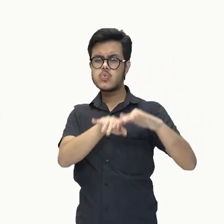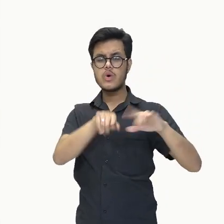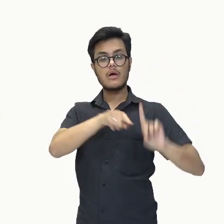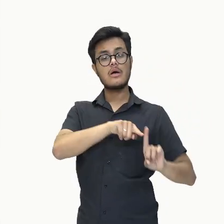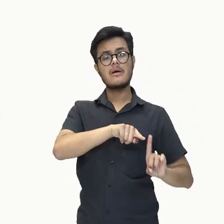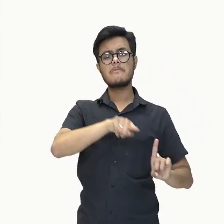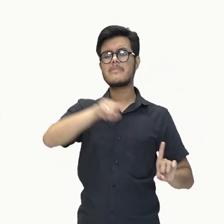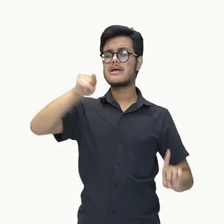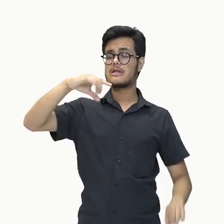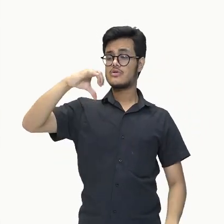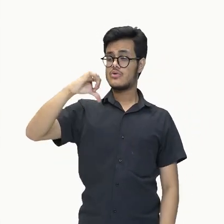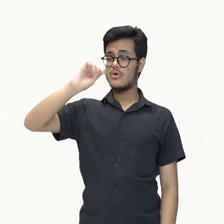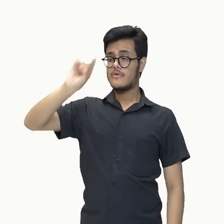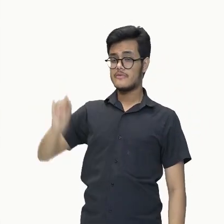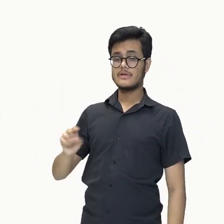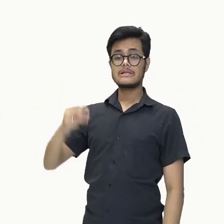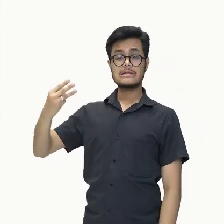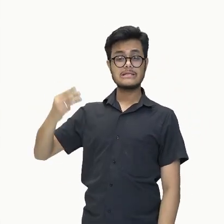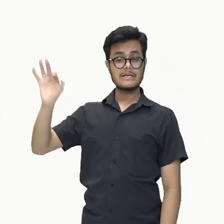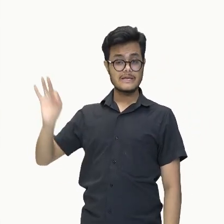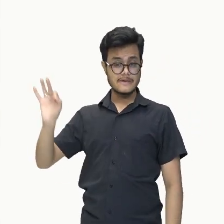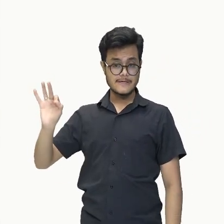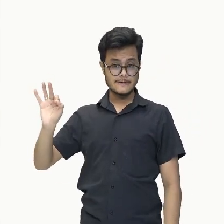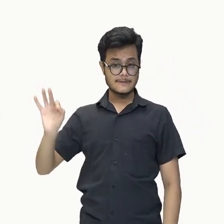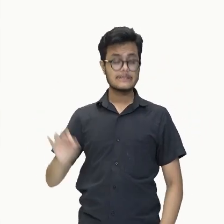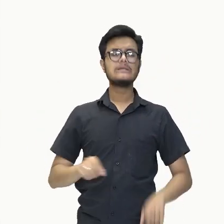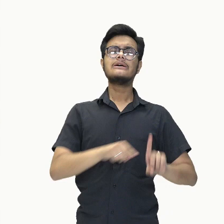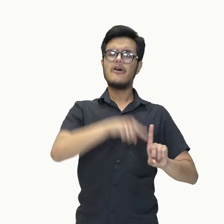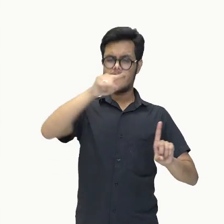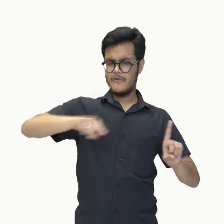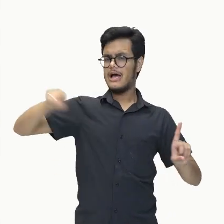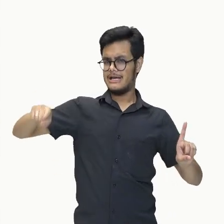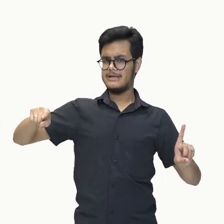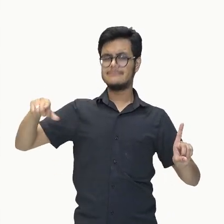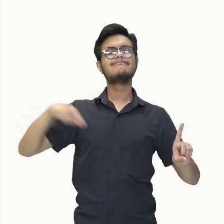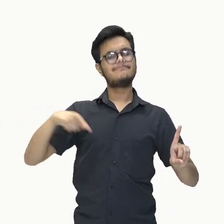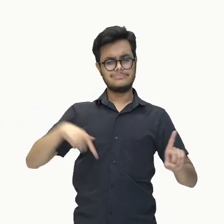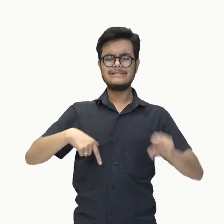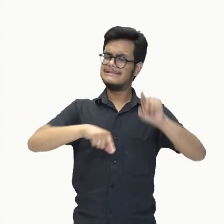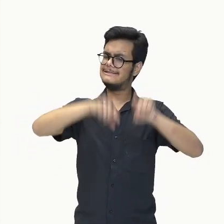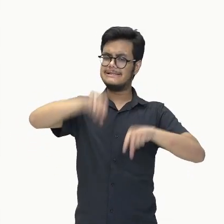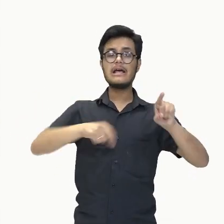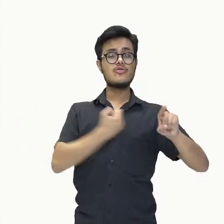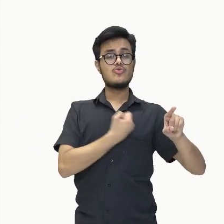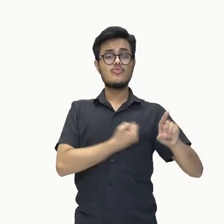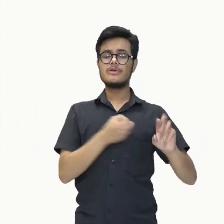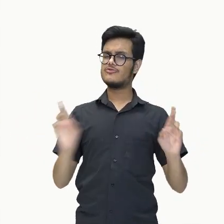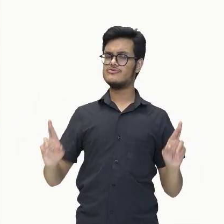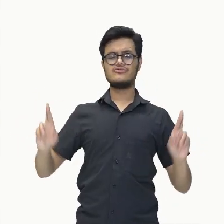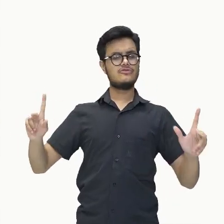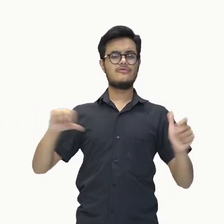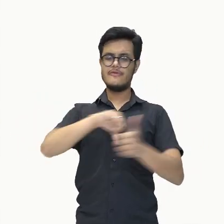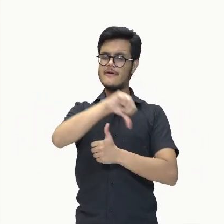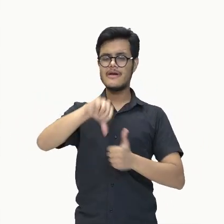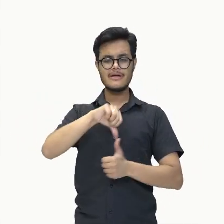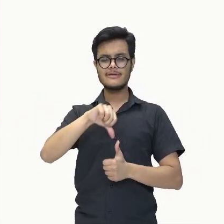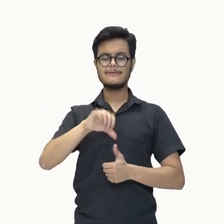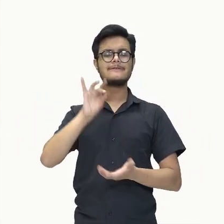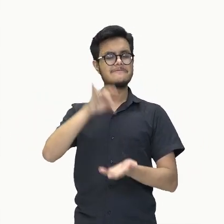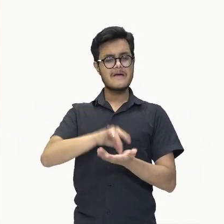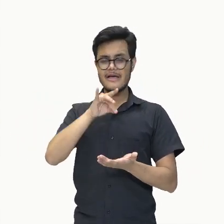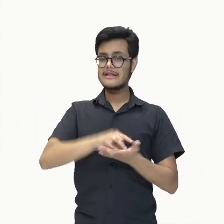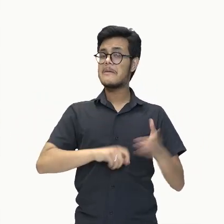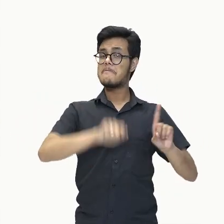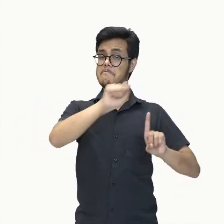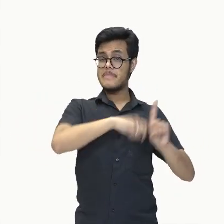aumentou 9,3%. Então observe aí, a variação percentual do aumento do ar-condicionado em